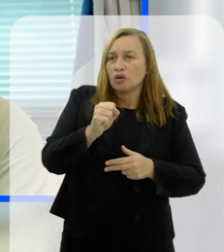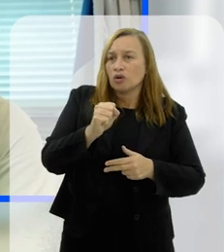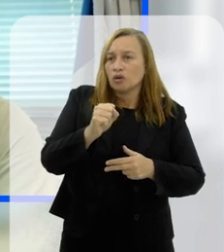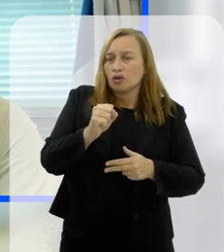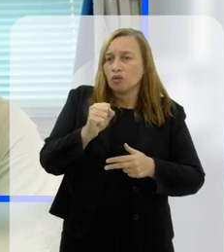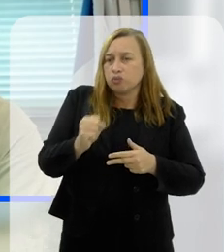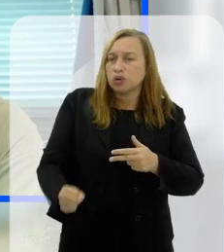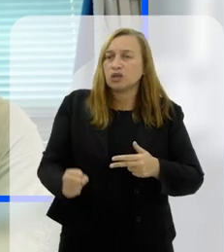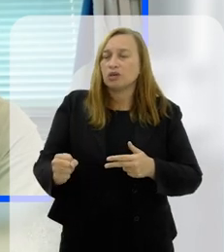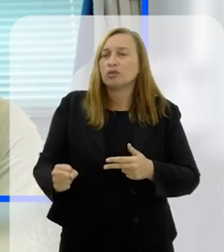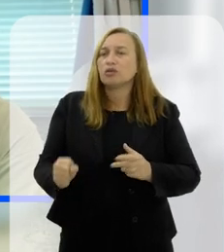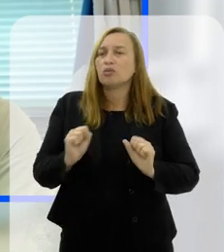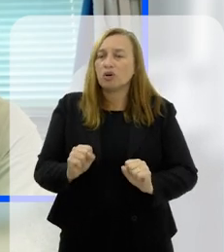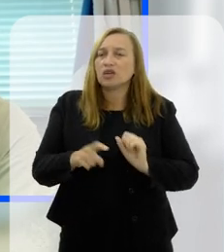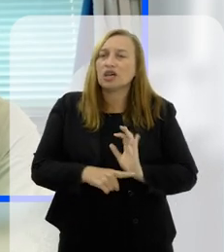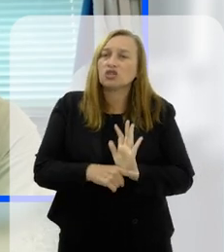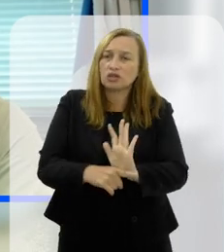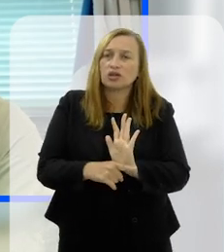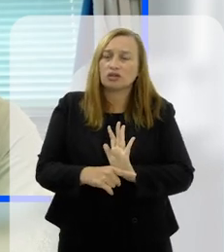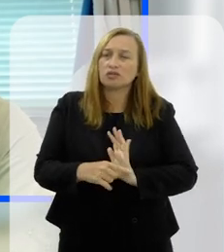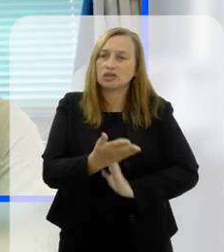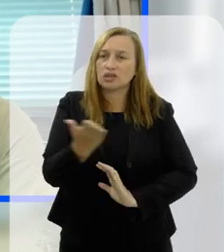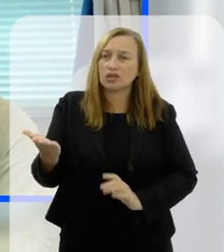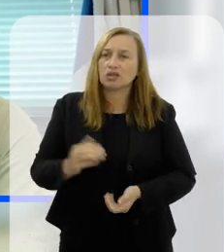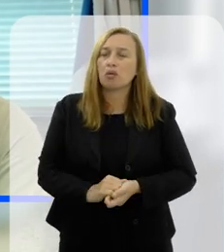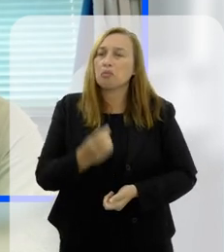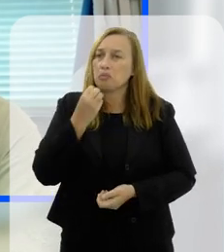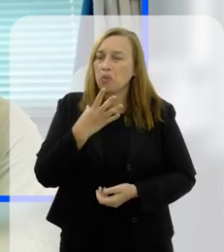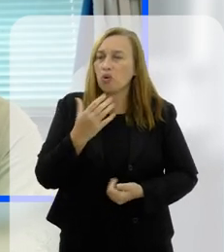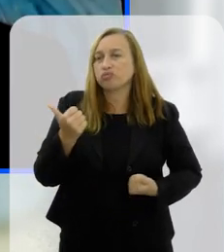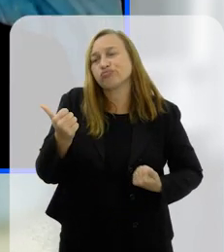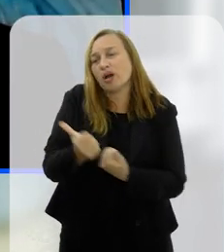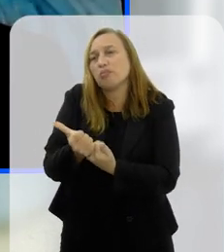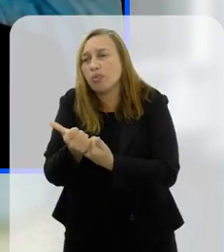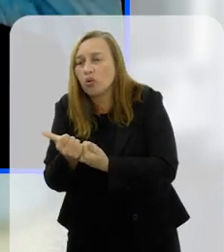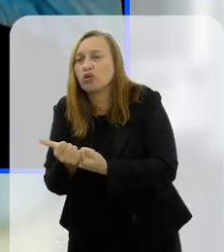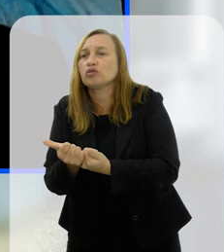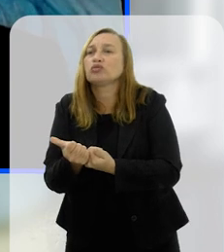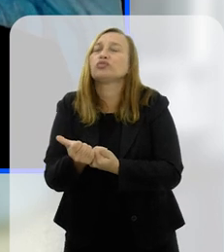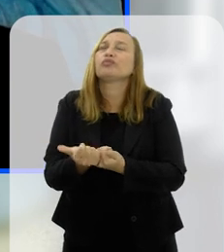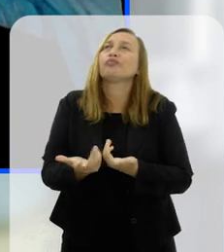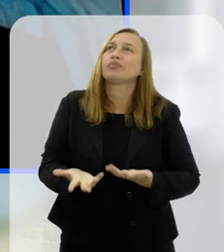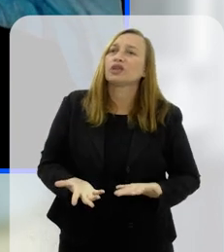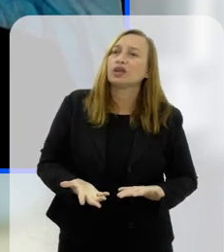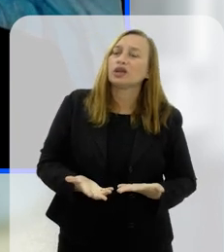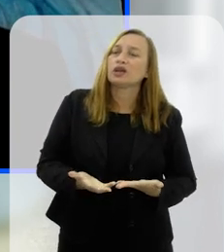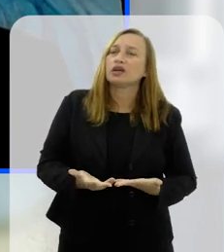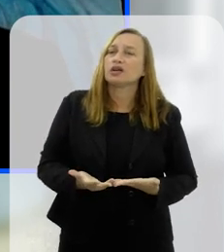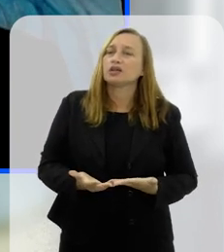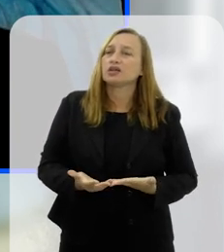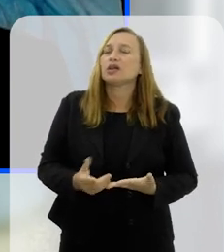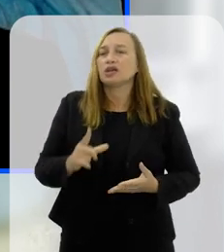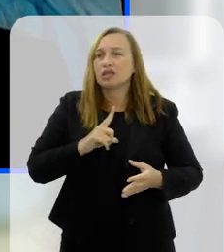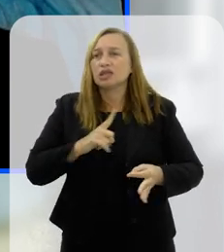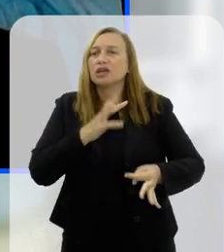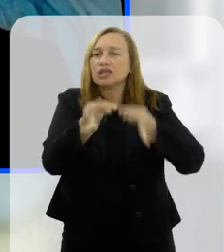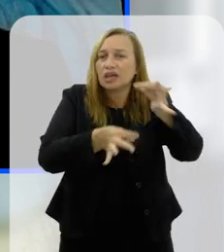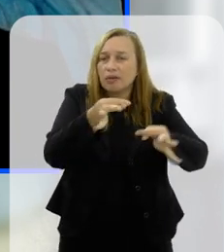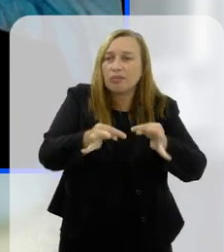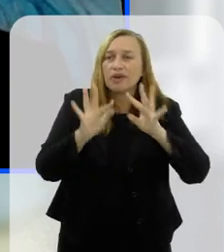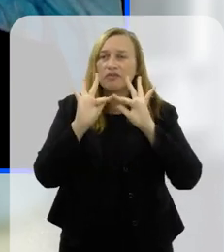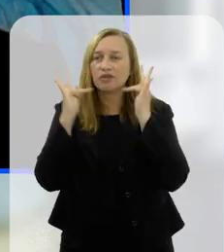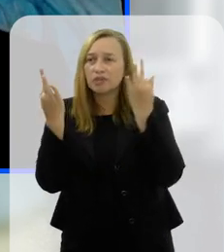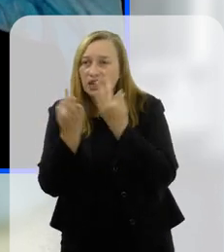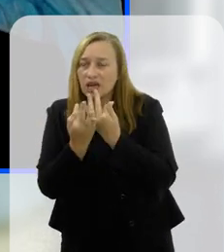todo pode colaborar nesse sentido bom é dando suporte é dando fazendo que que tenha